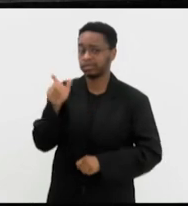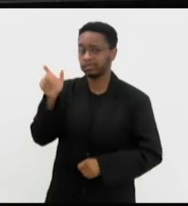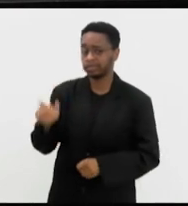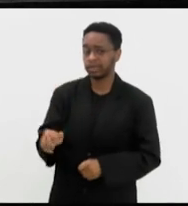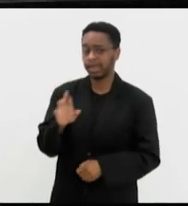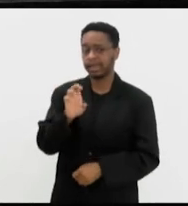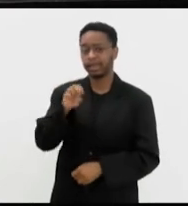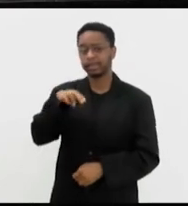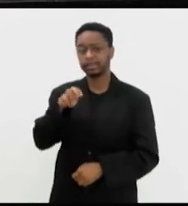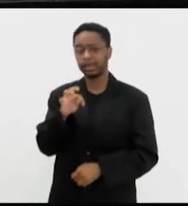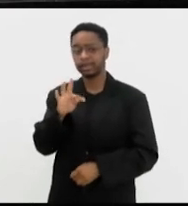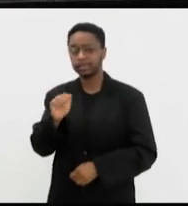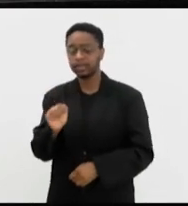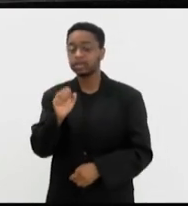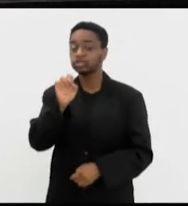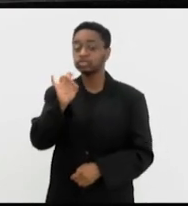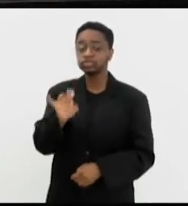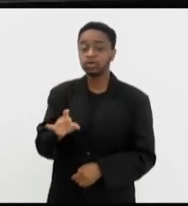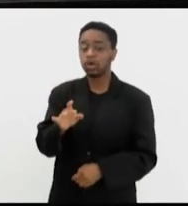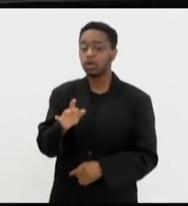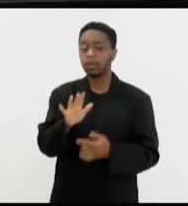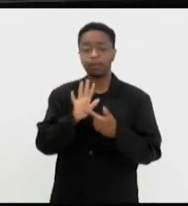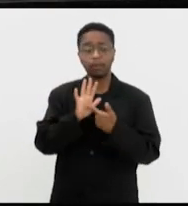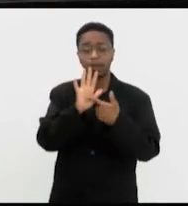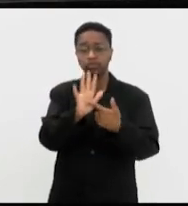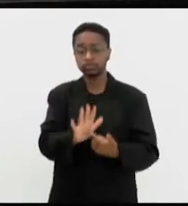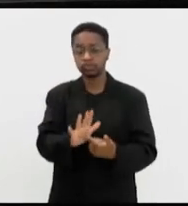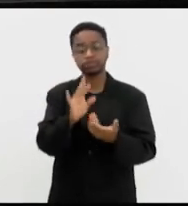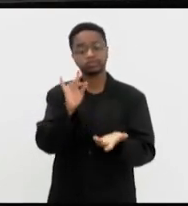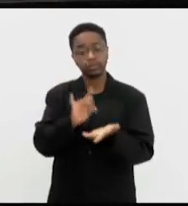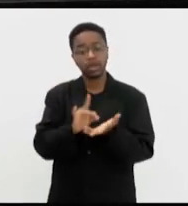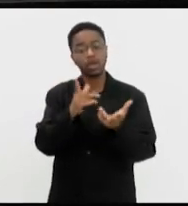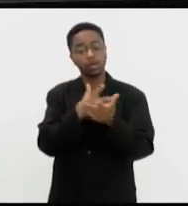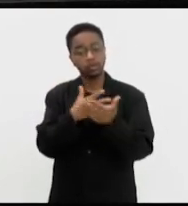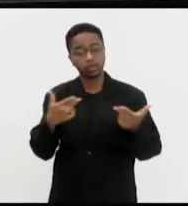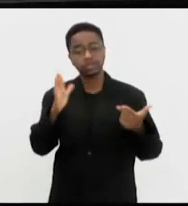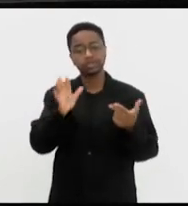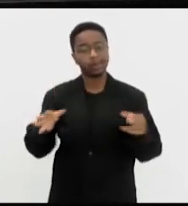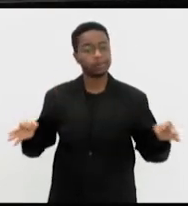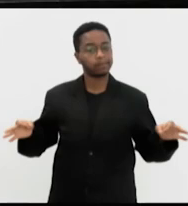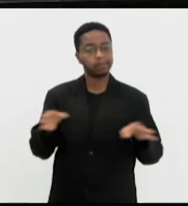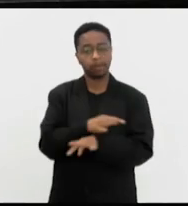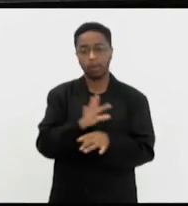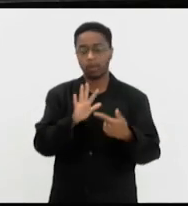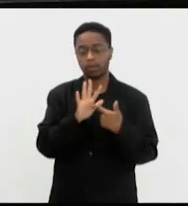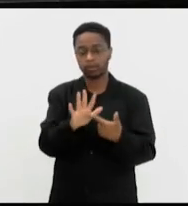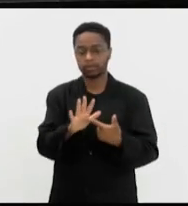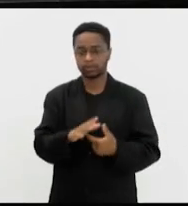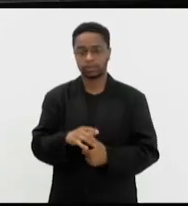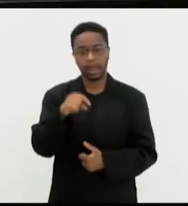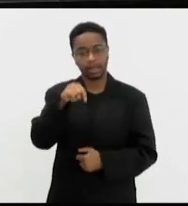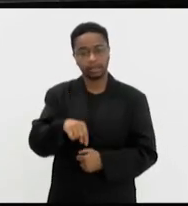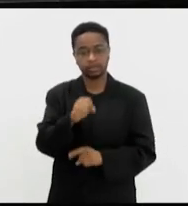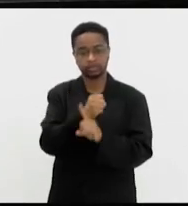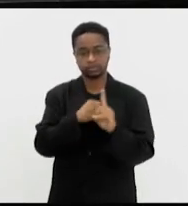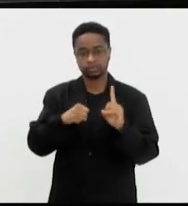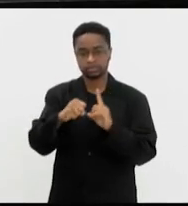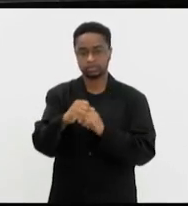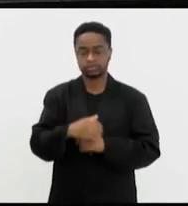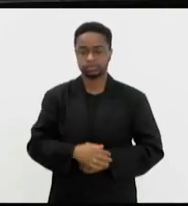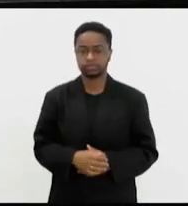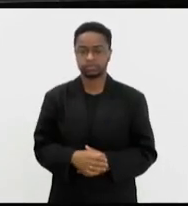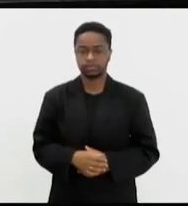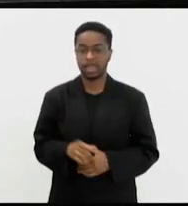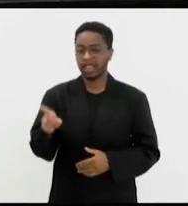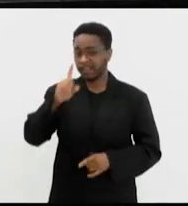Renata Mansur só reverberou algo que já está estabelecido em nossa sociedade é